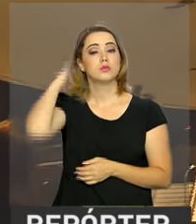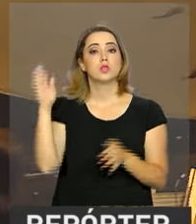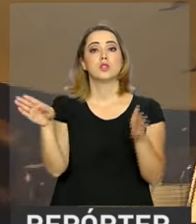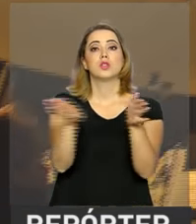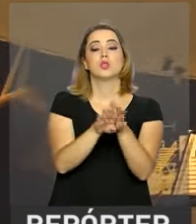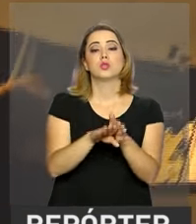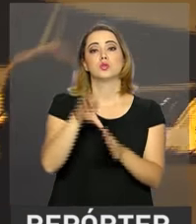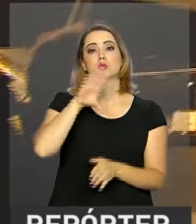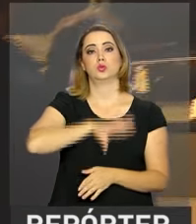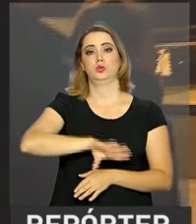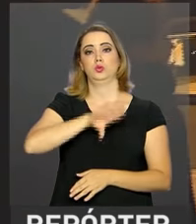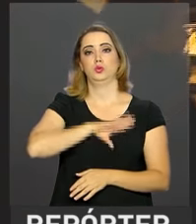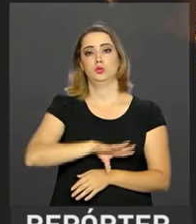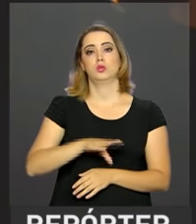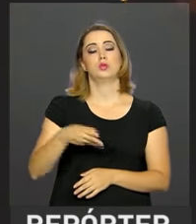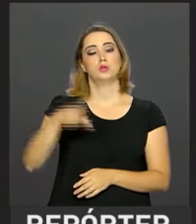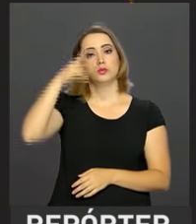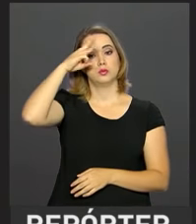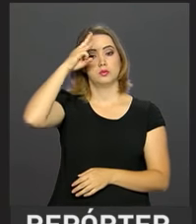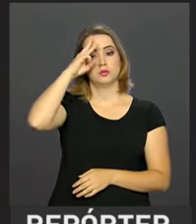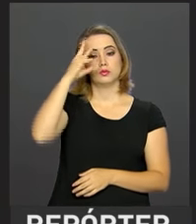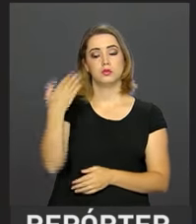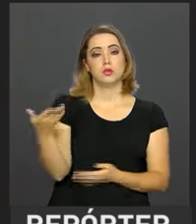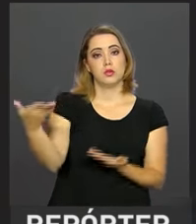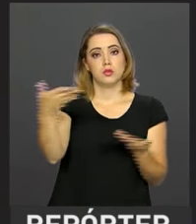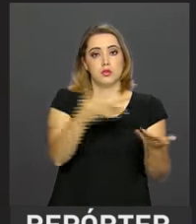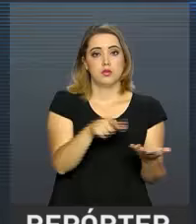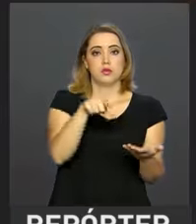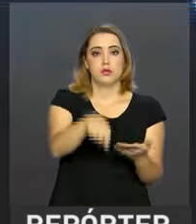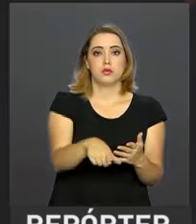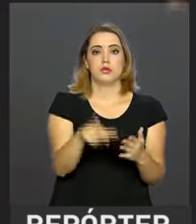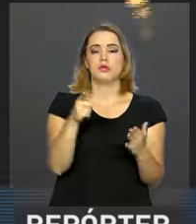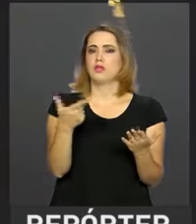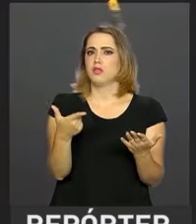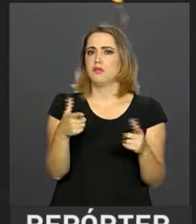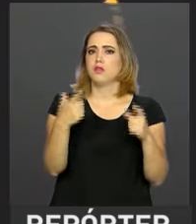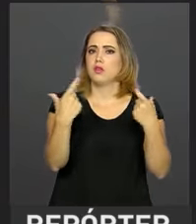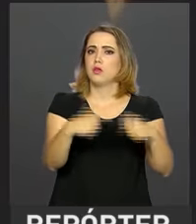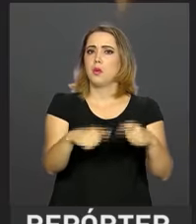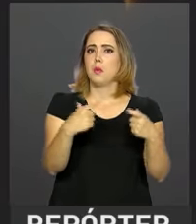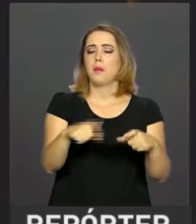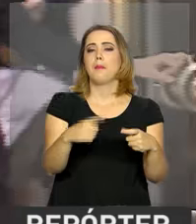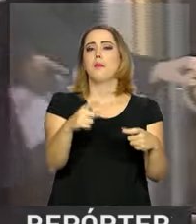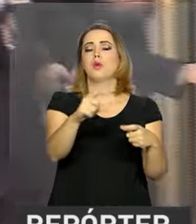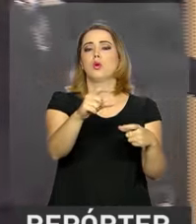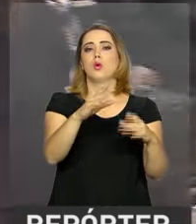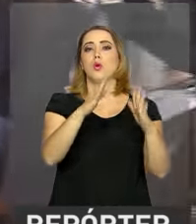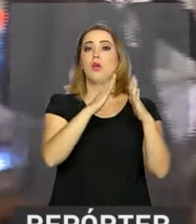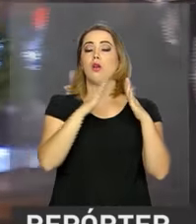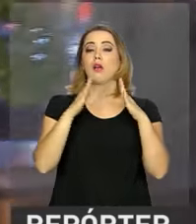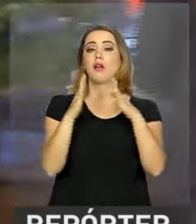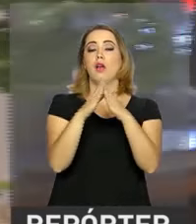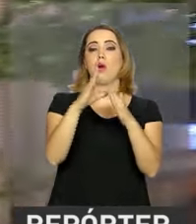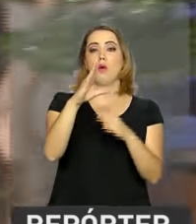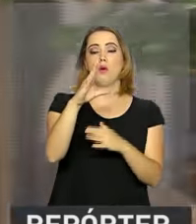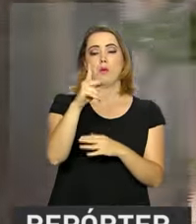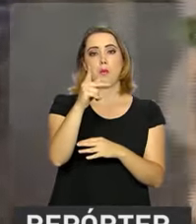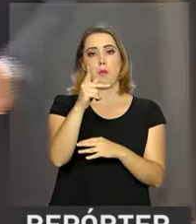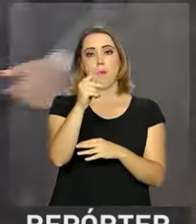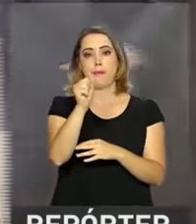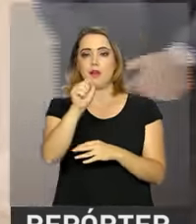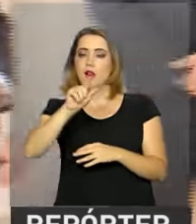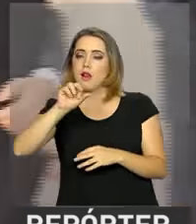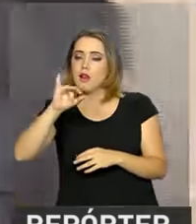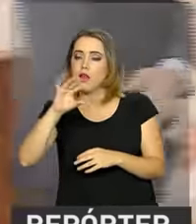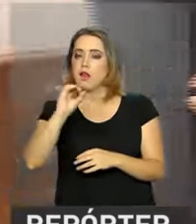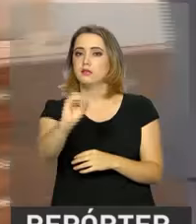na madrugada desta terça-feira. Ele virá para o Palácio de Belém, horário previsto de 11h20 da manhã, para uma reunião